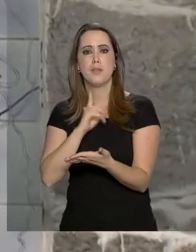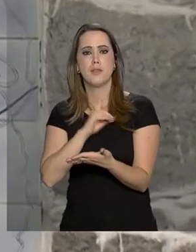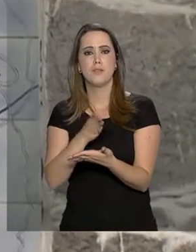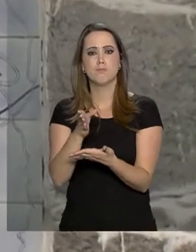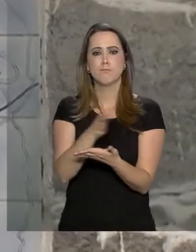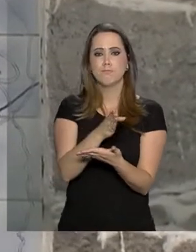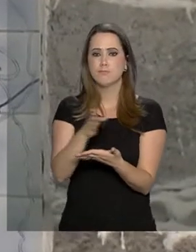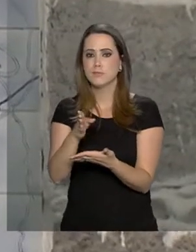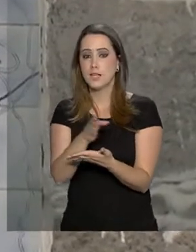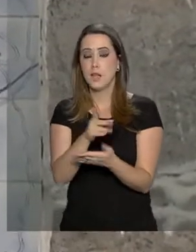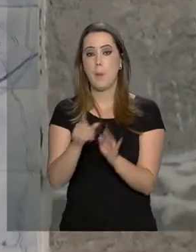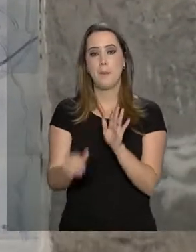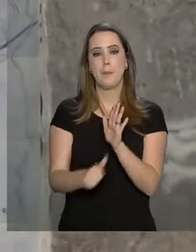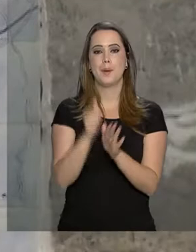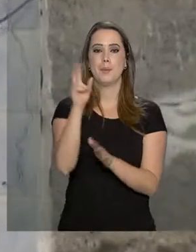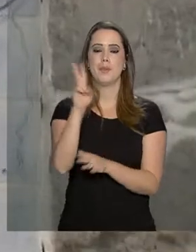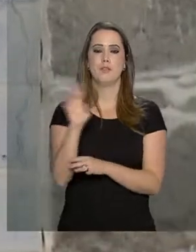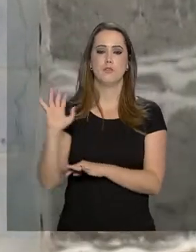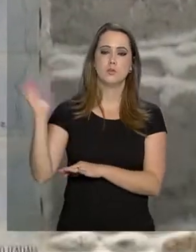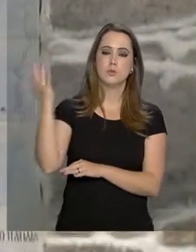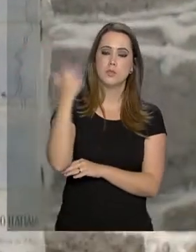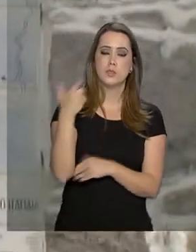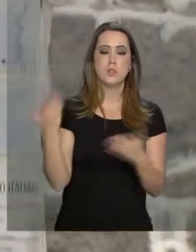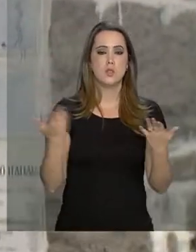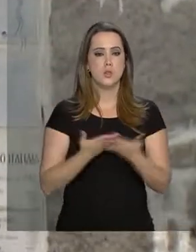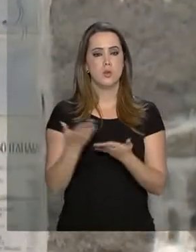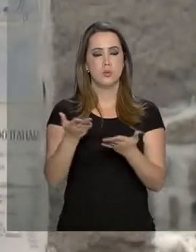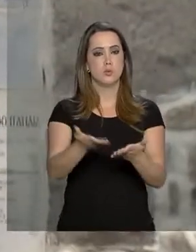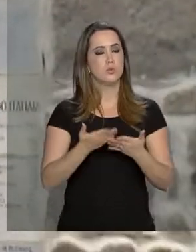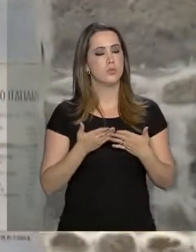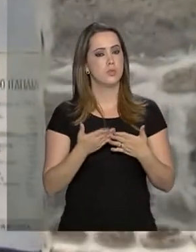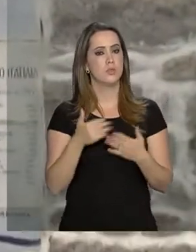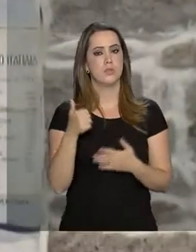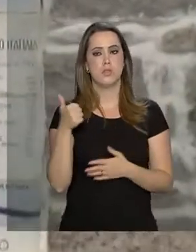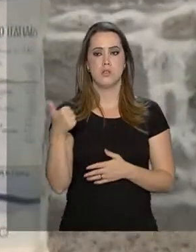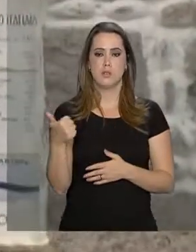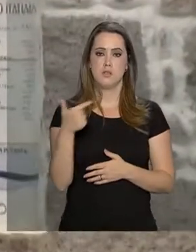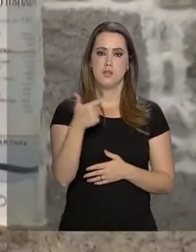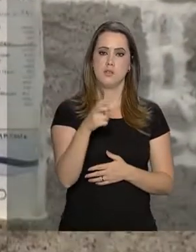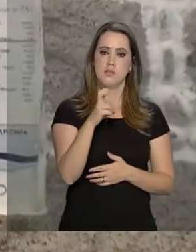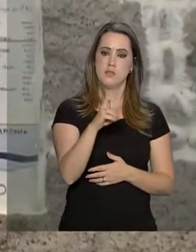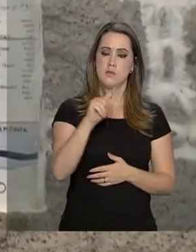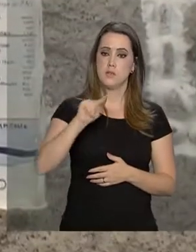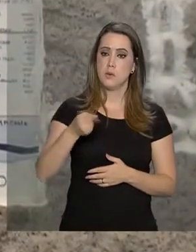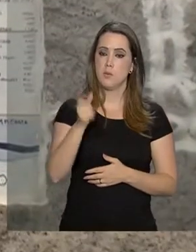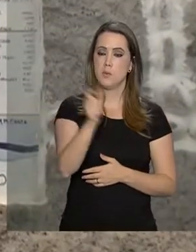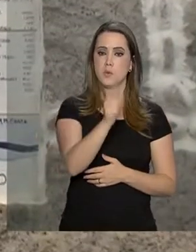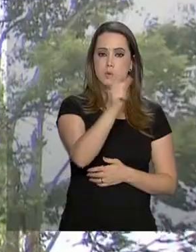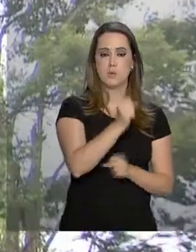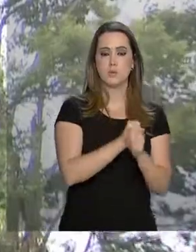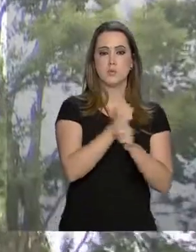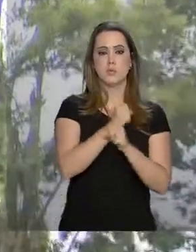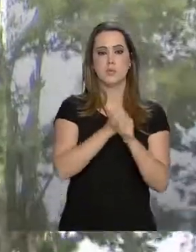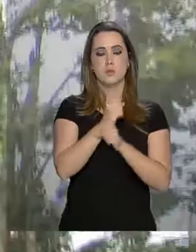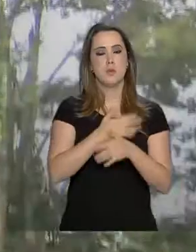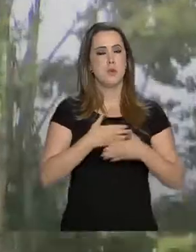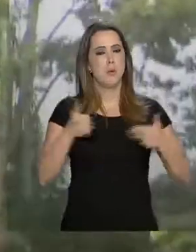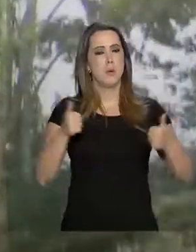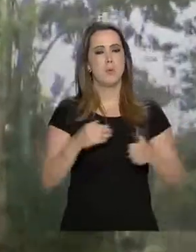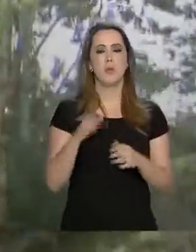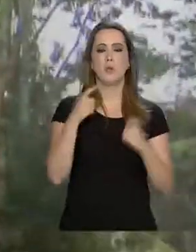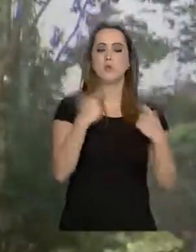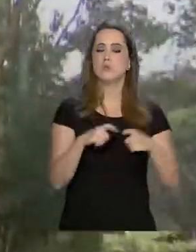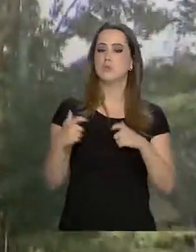foi o primeiro parque nacional do país e atualmente recebe cerca de 125 mil visitantes por ano para melhorar a